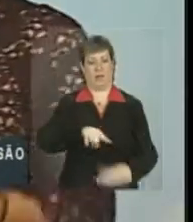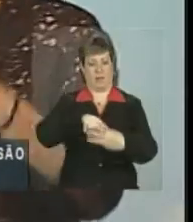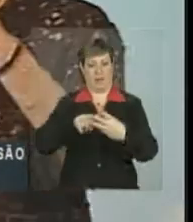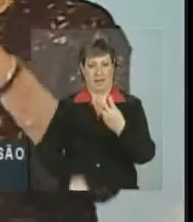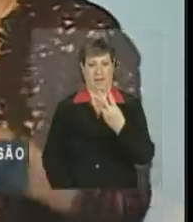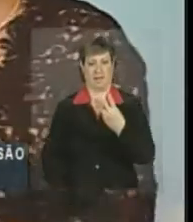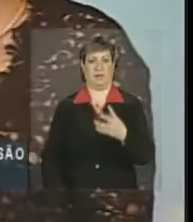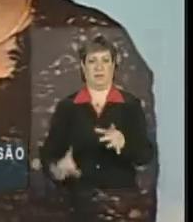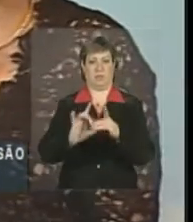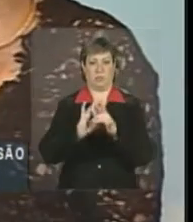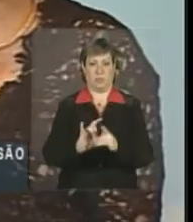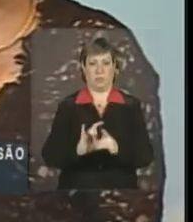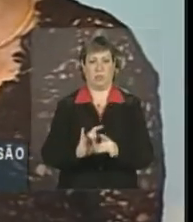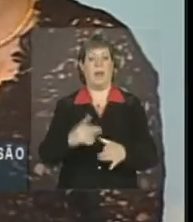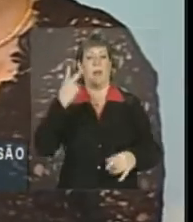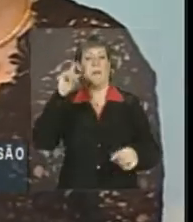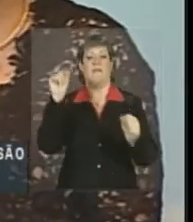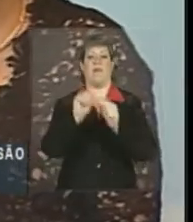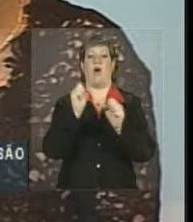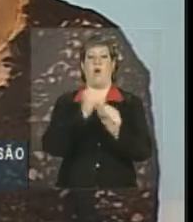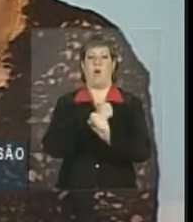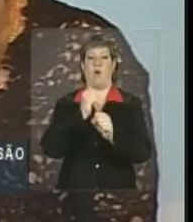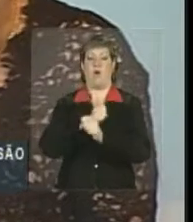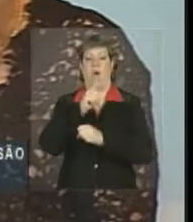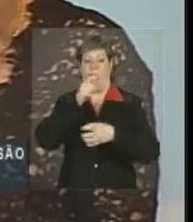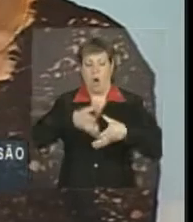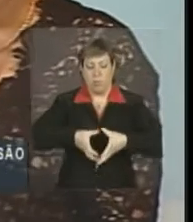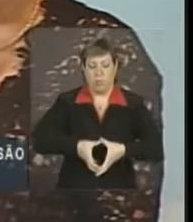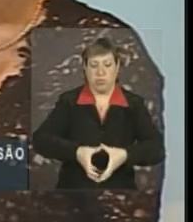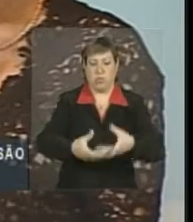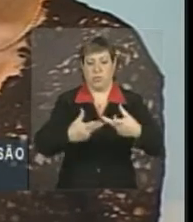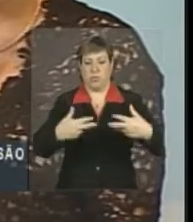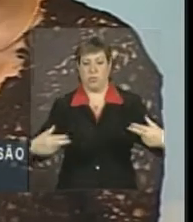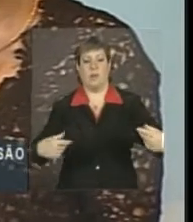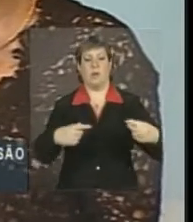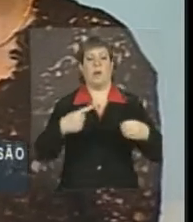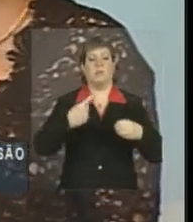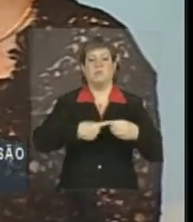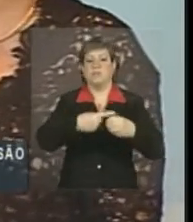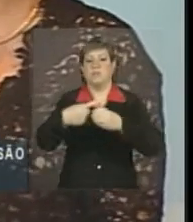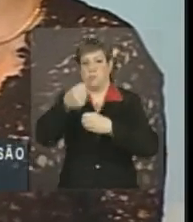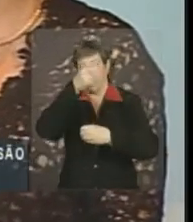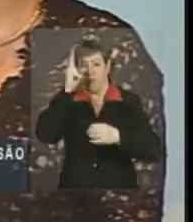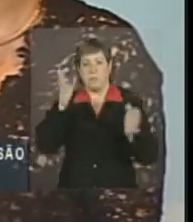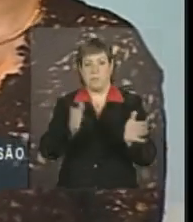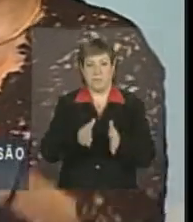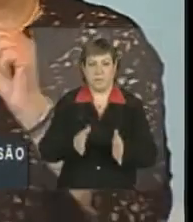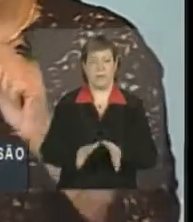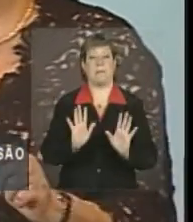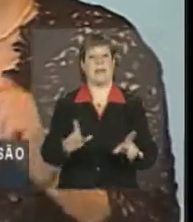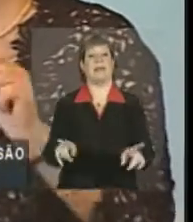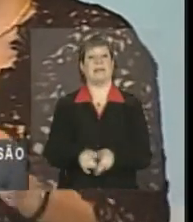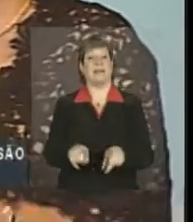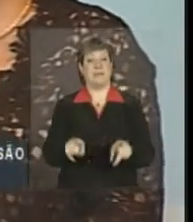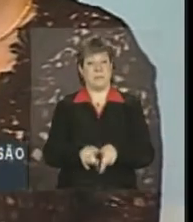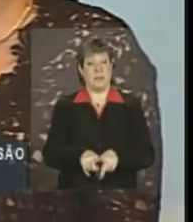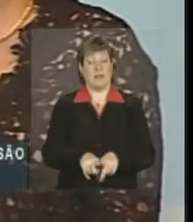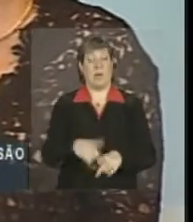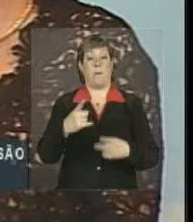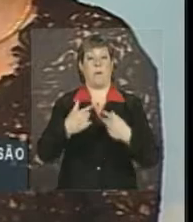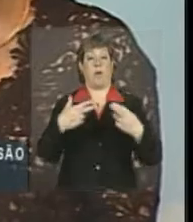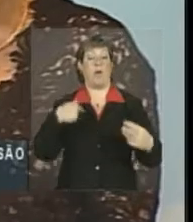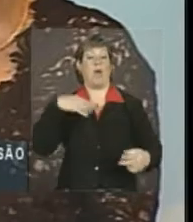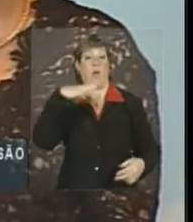para executar as obras de saneamento nos pequenos municípios, mas também para algo que eu